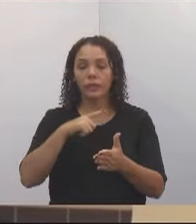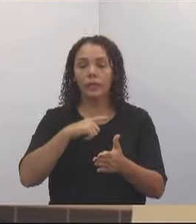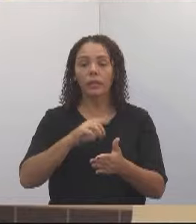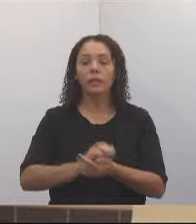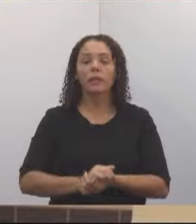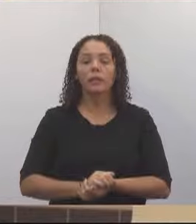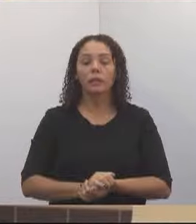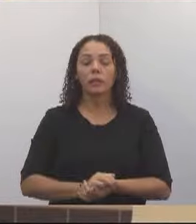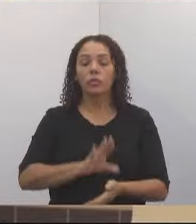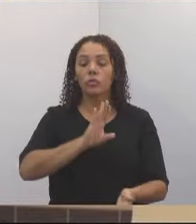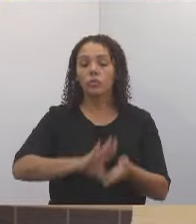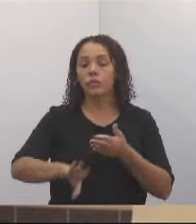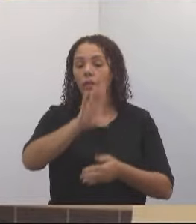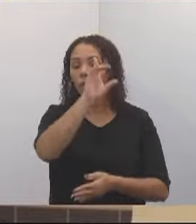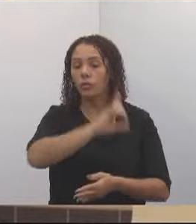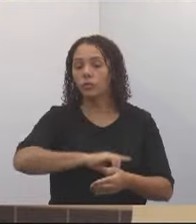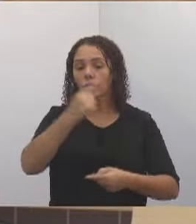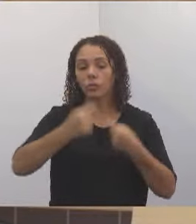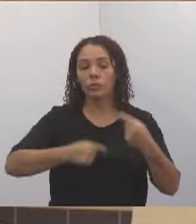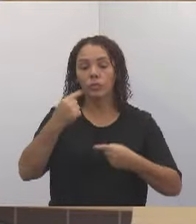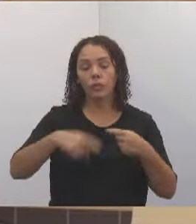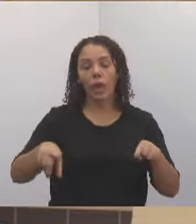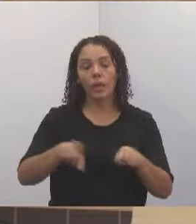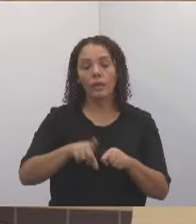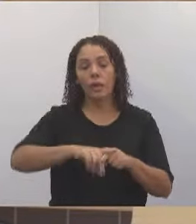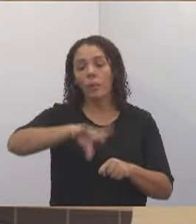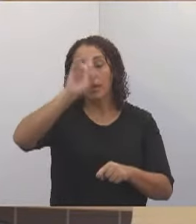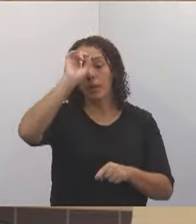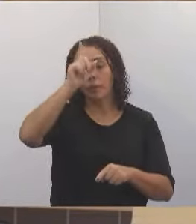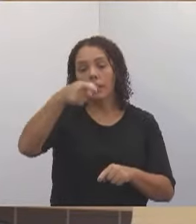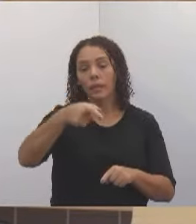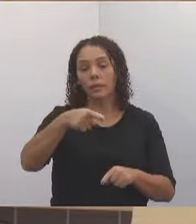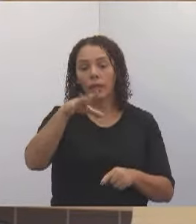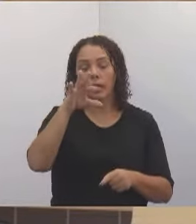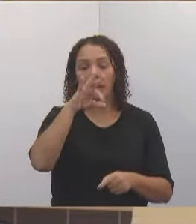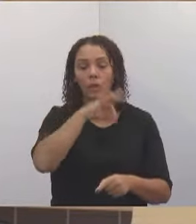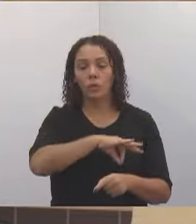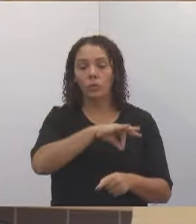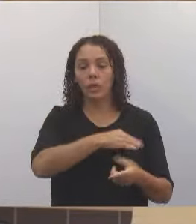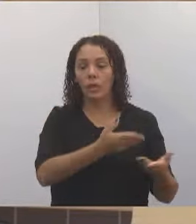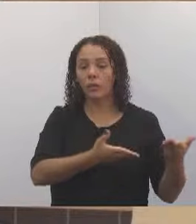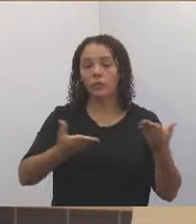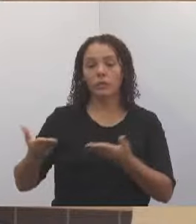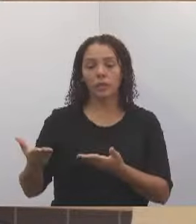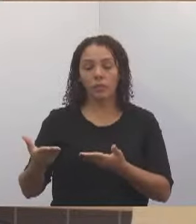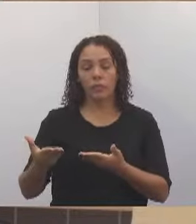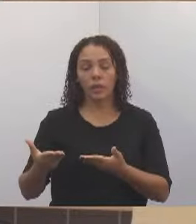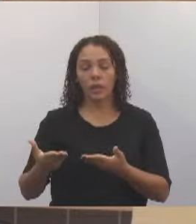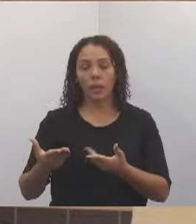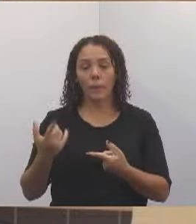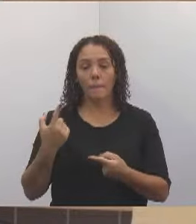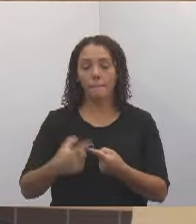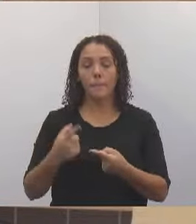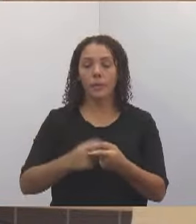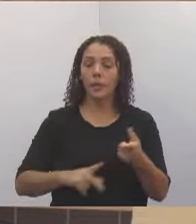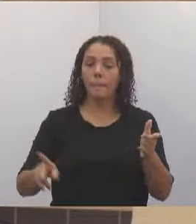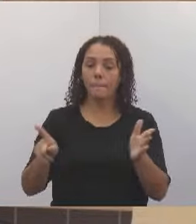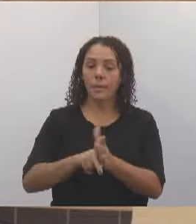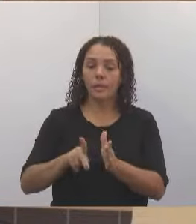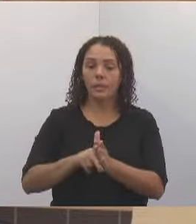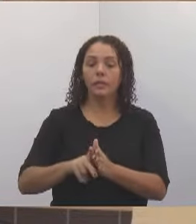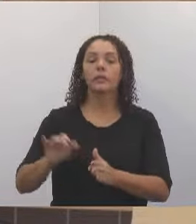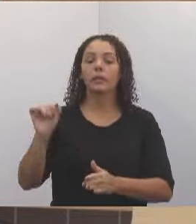e ao mesmo tempo mandar devolver esses recursos, que não pertence àquele que reteve, mas